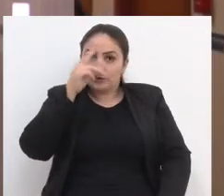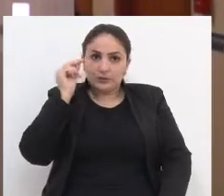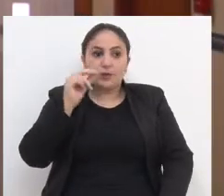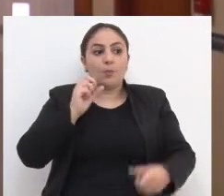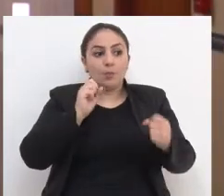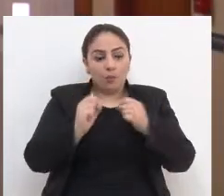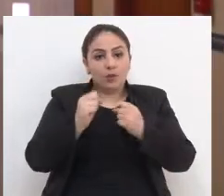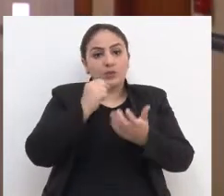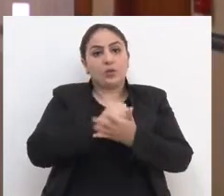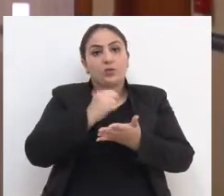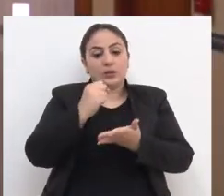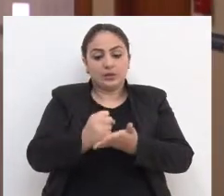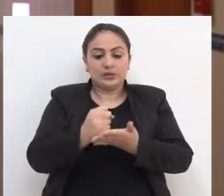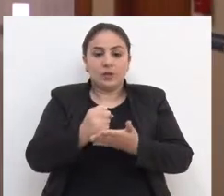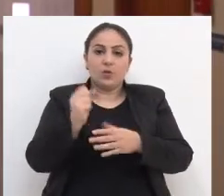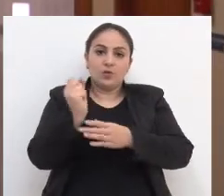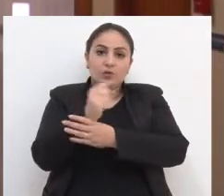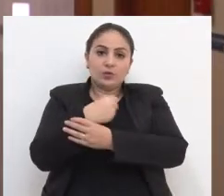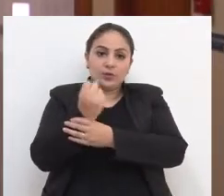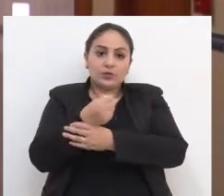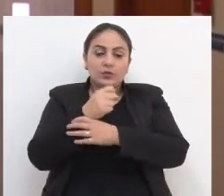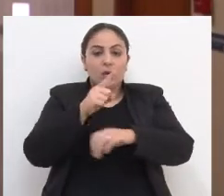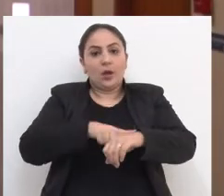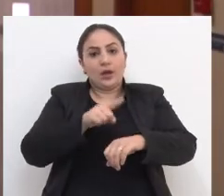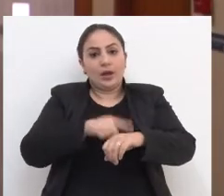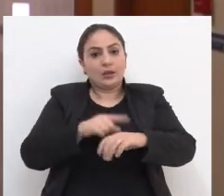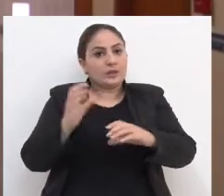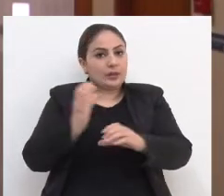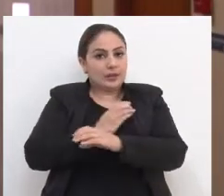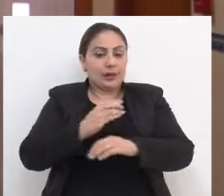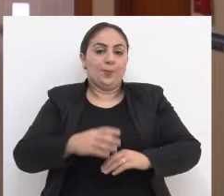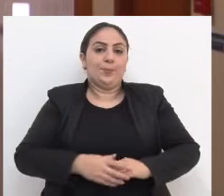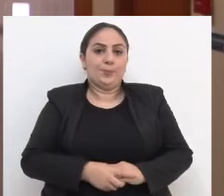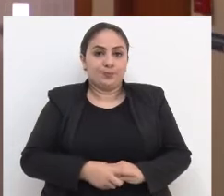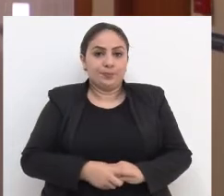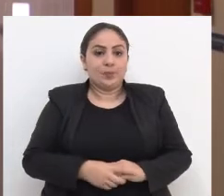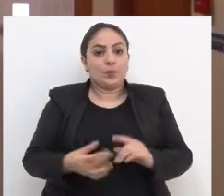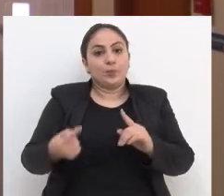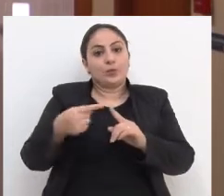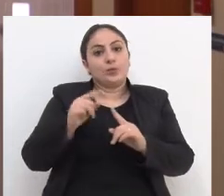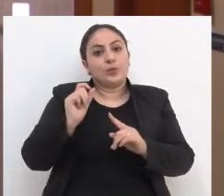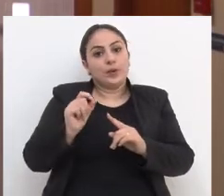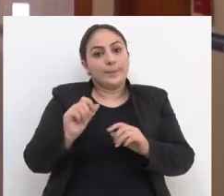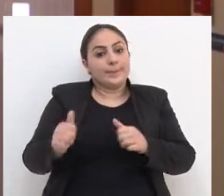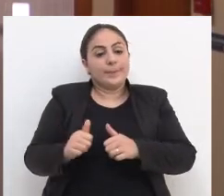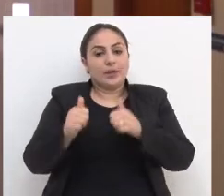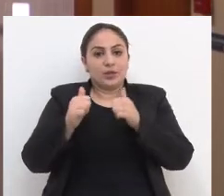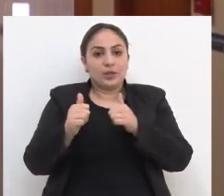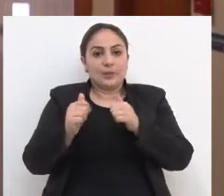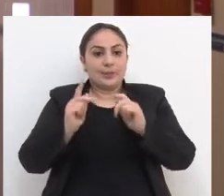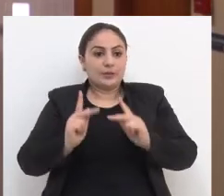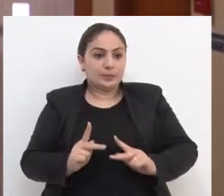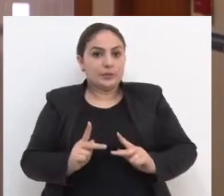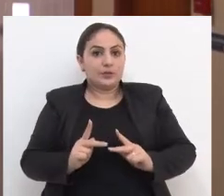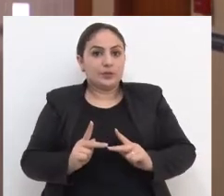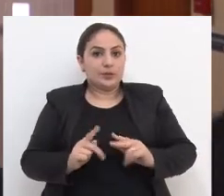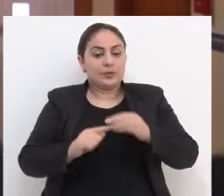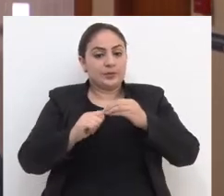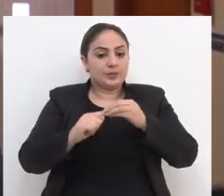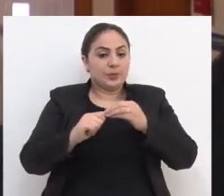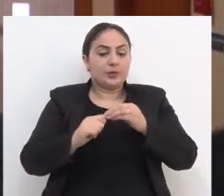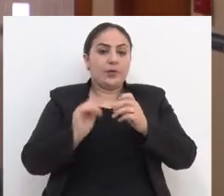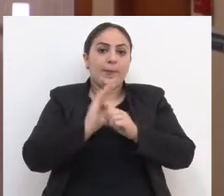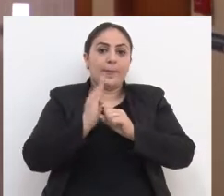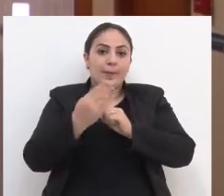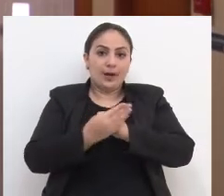que possa sim contratar um fisioterapeuta em turno integral, visando melhoria sim para aquelas pessoas, principalmente do bairro